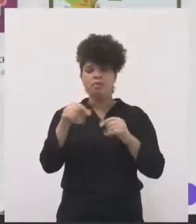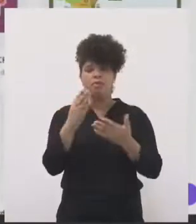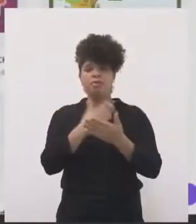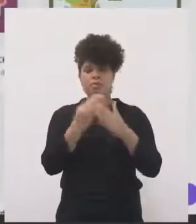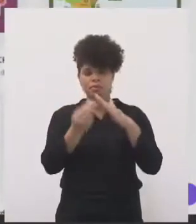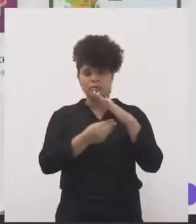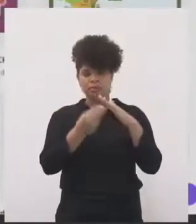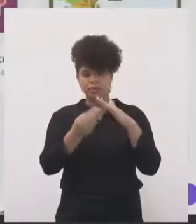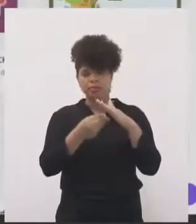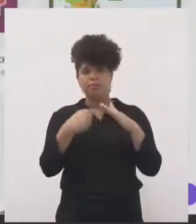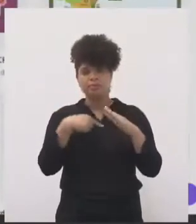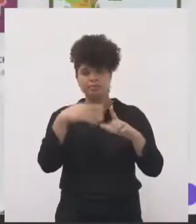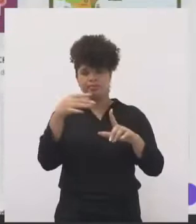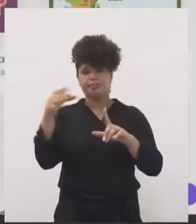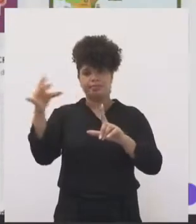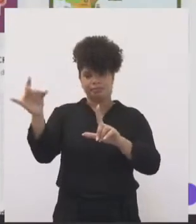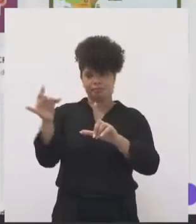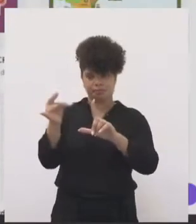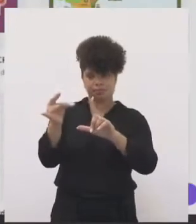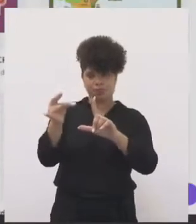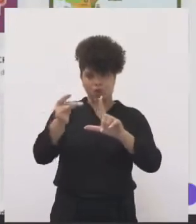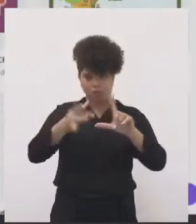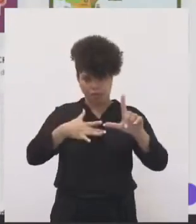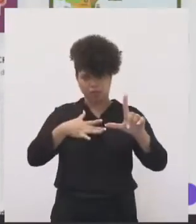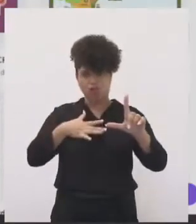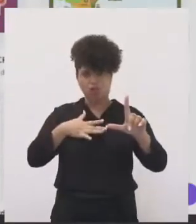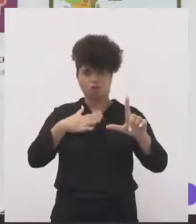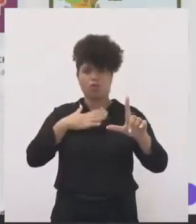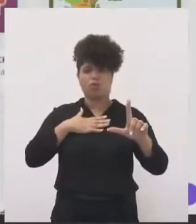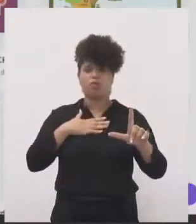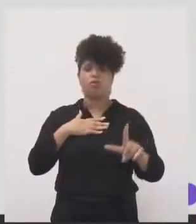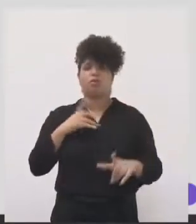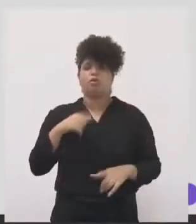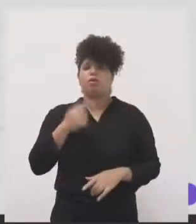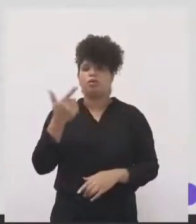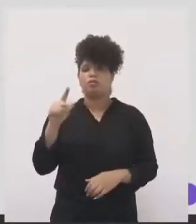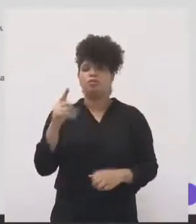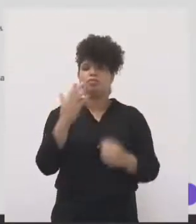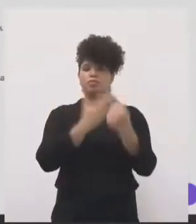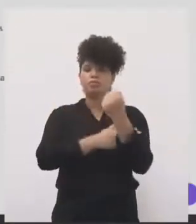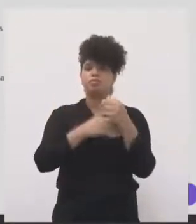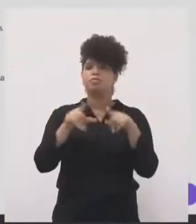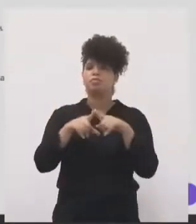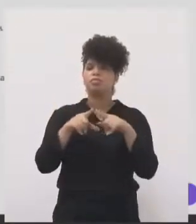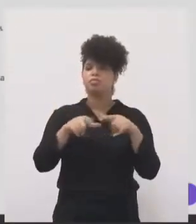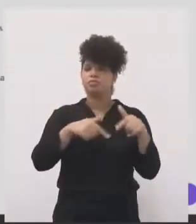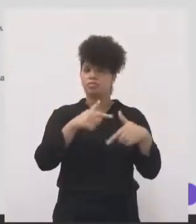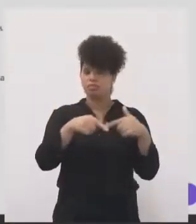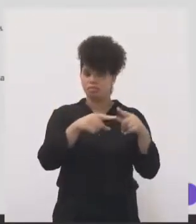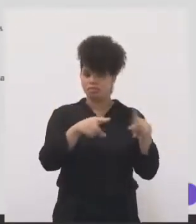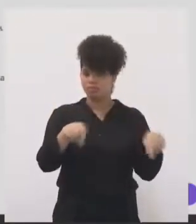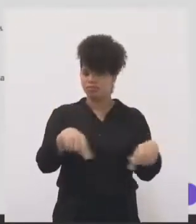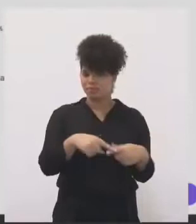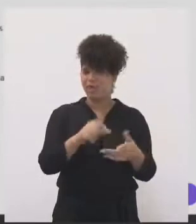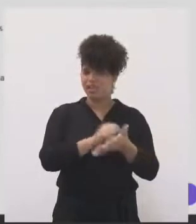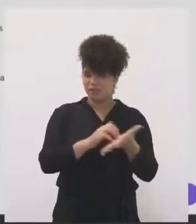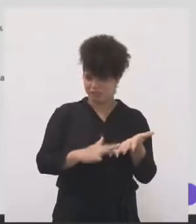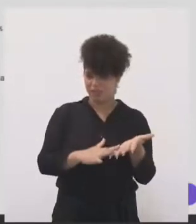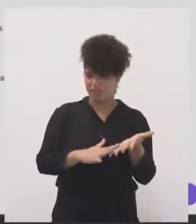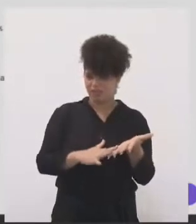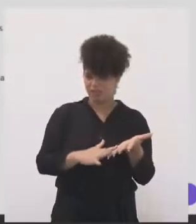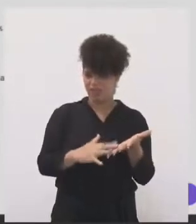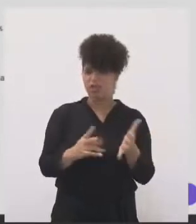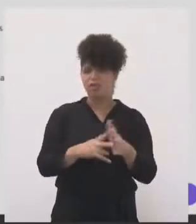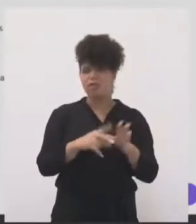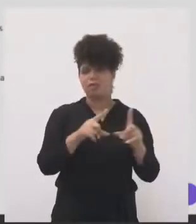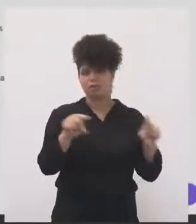compartilhados comigo, que eles ficam aqui guardado em uma outra pastinha. Trabalho de sala de aula, lembra que eu falei que a gente pode